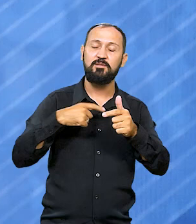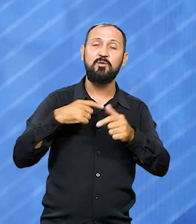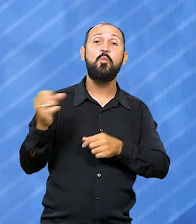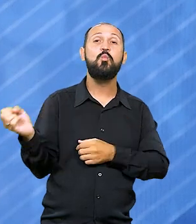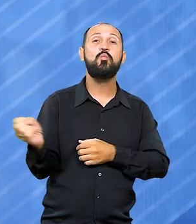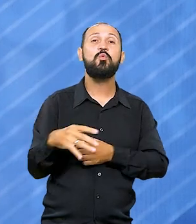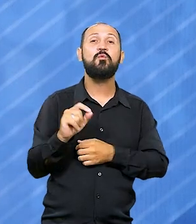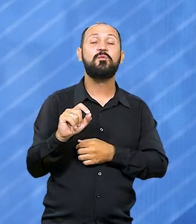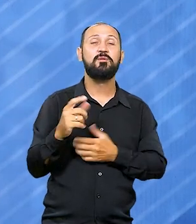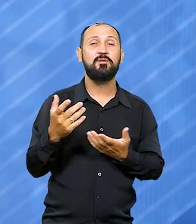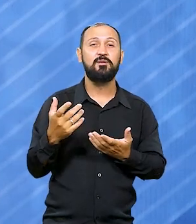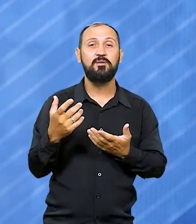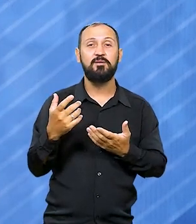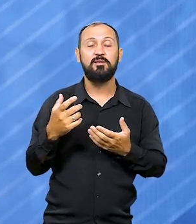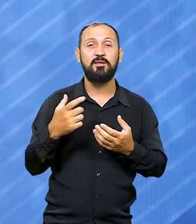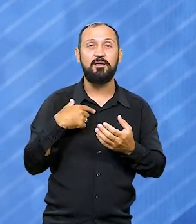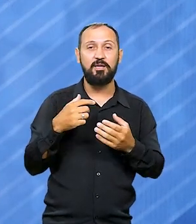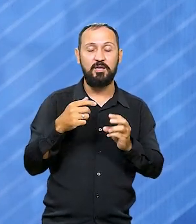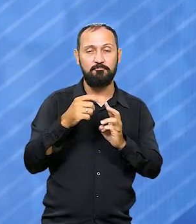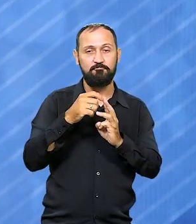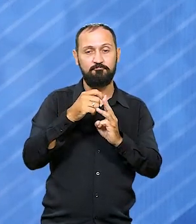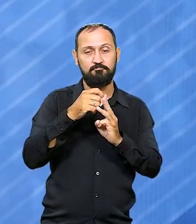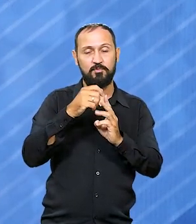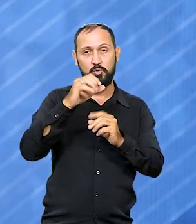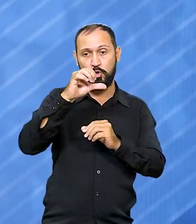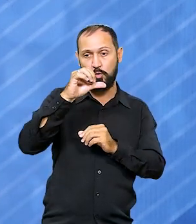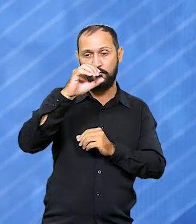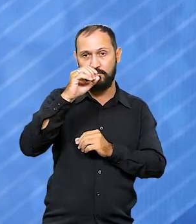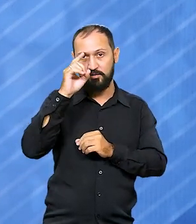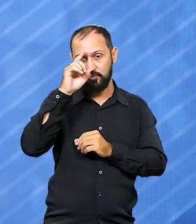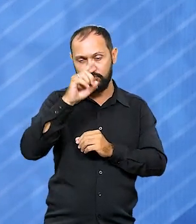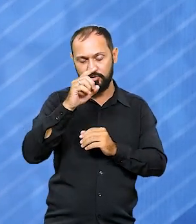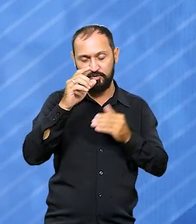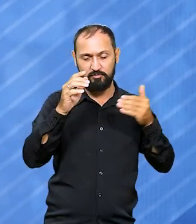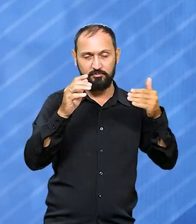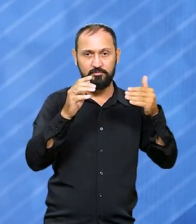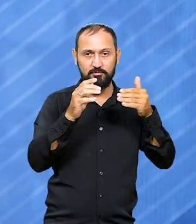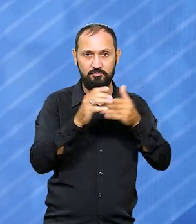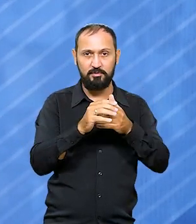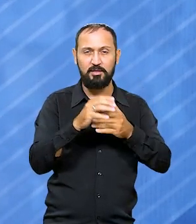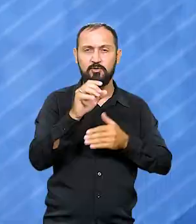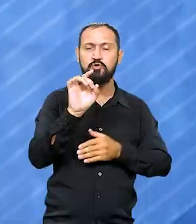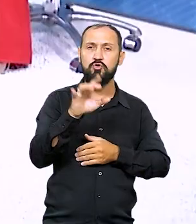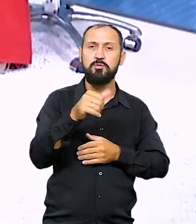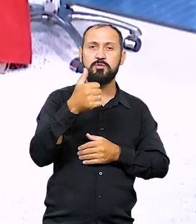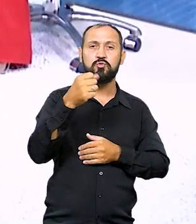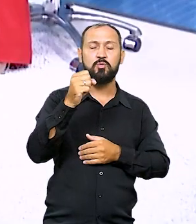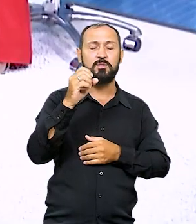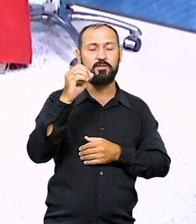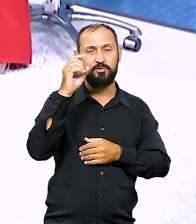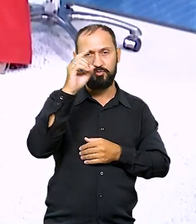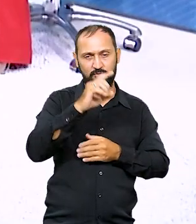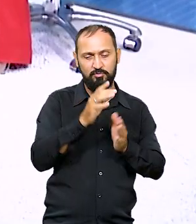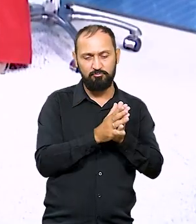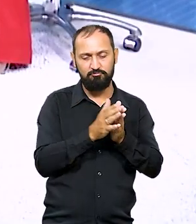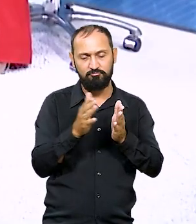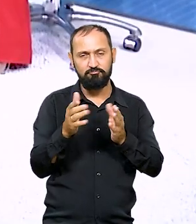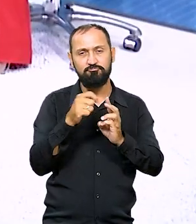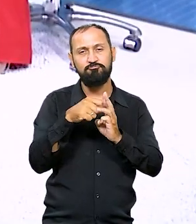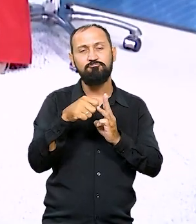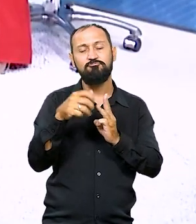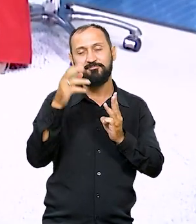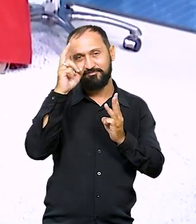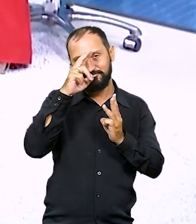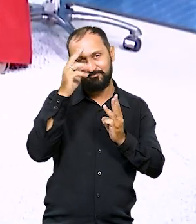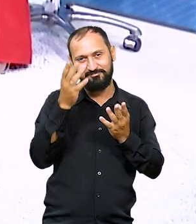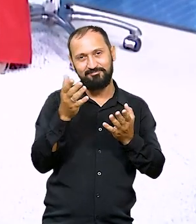reforma trabalhista, nós temos uma novidade, que é a prorrogação dele por mais 90 dias. Anteriormente, ele era só de até 180 dias. A gente